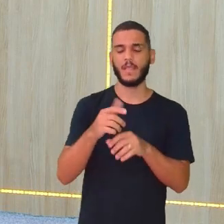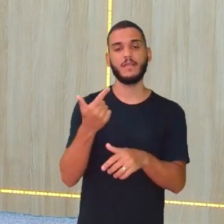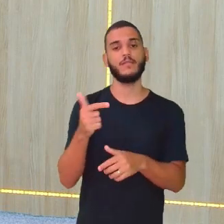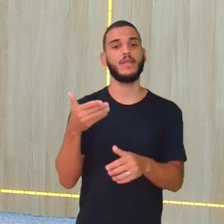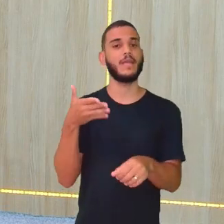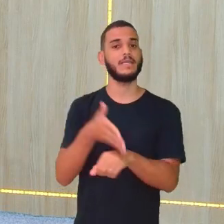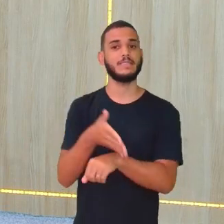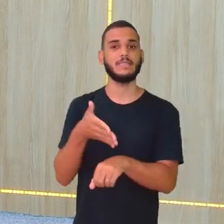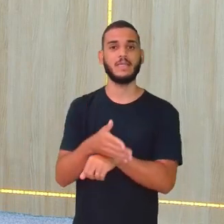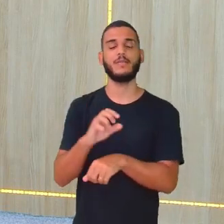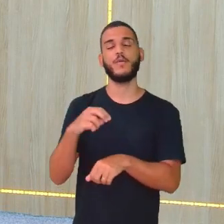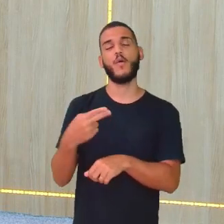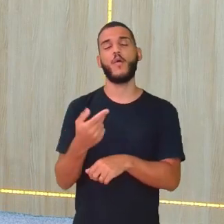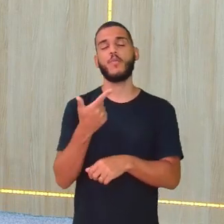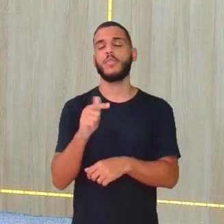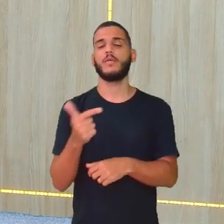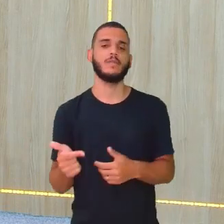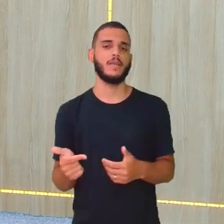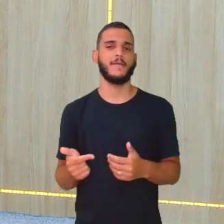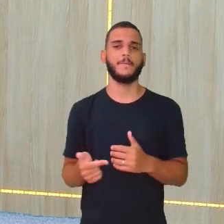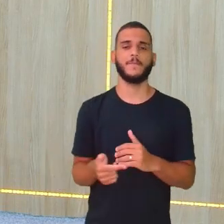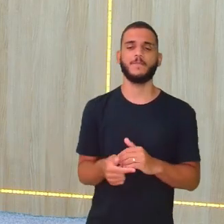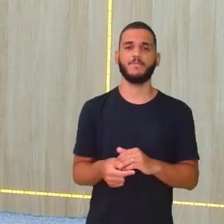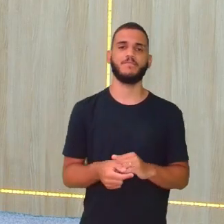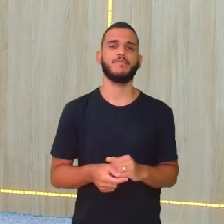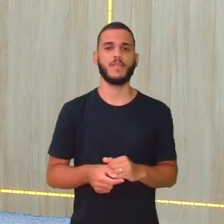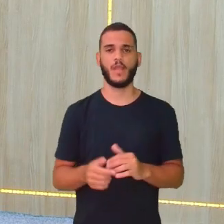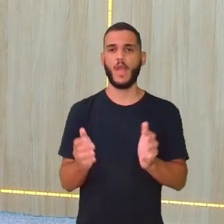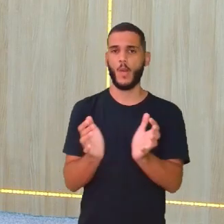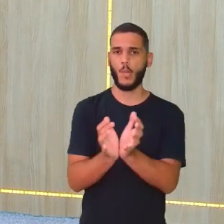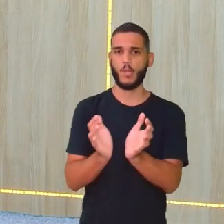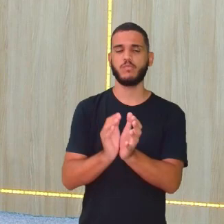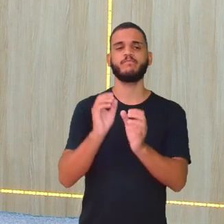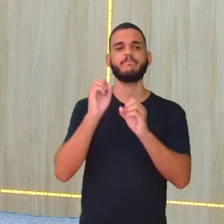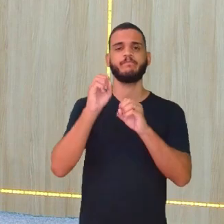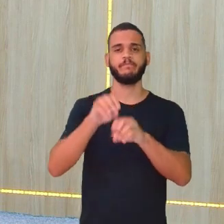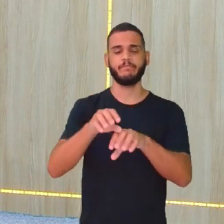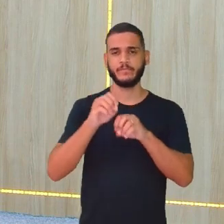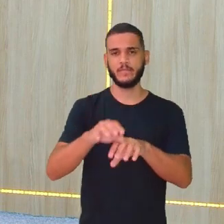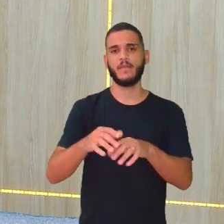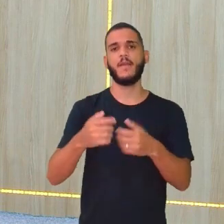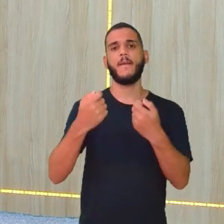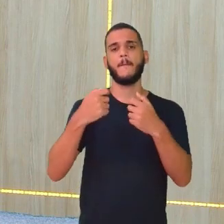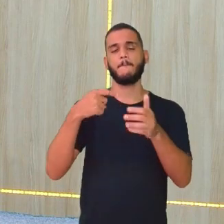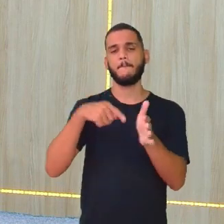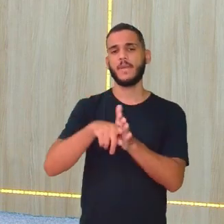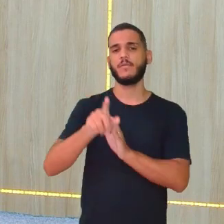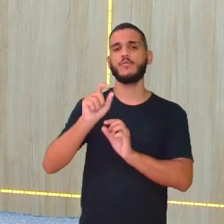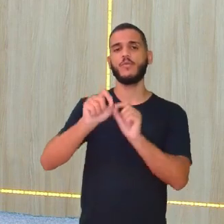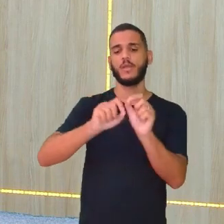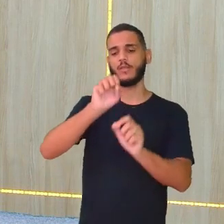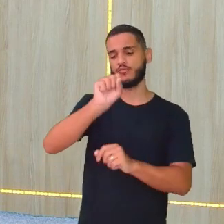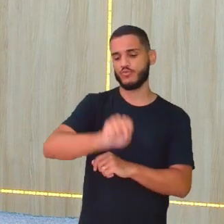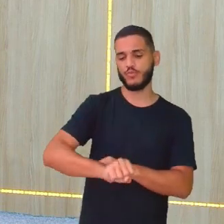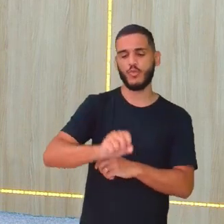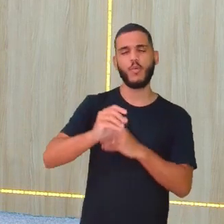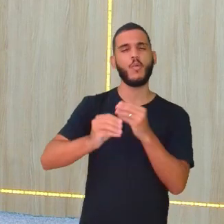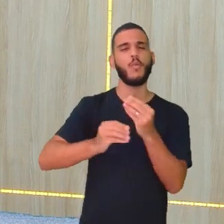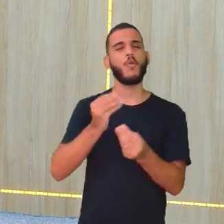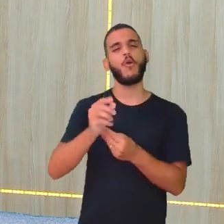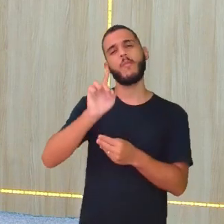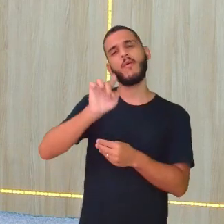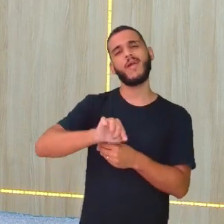acesso ou não tiveram acesso a determinados patamares educacionais, se perguntam a essas pessoas do Sul sobre como é o